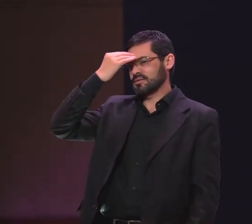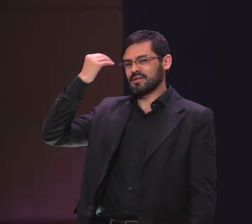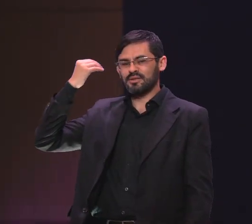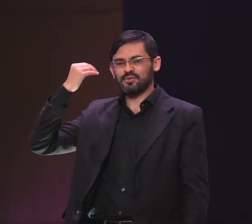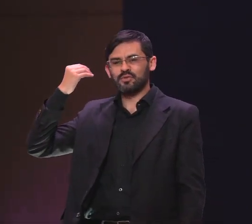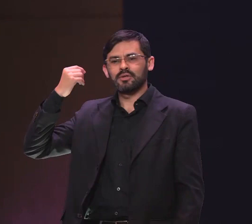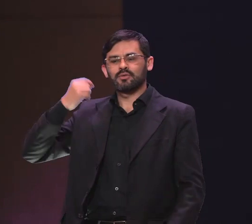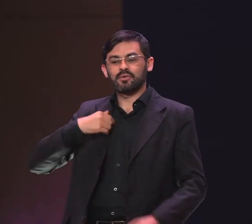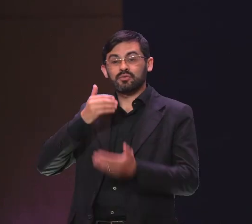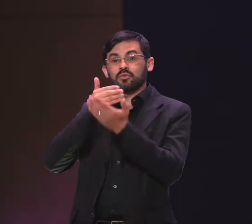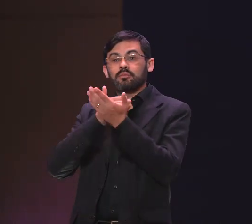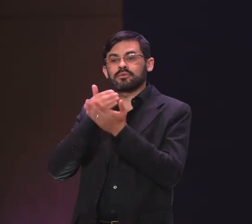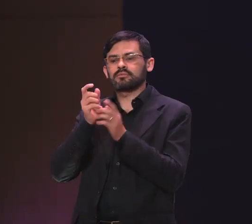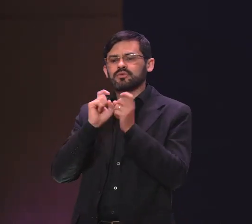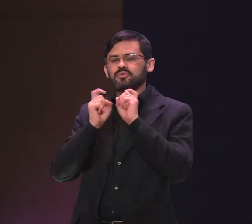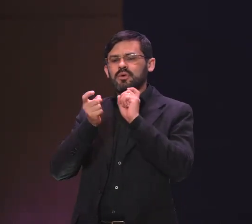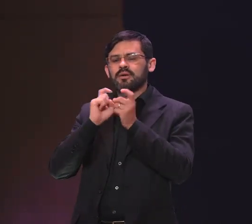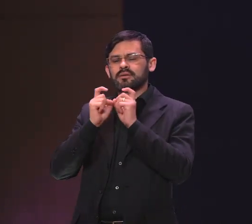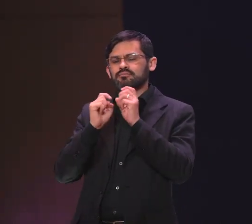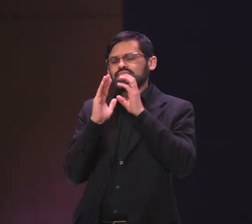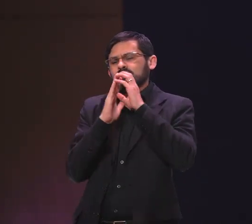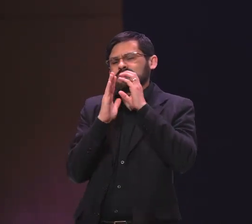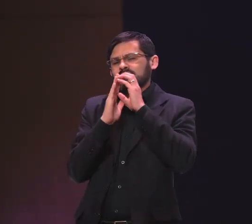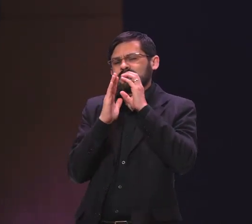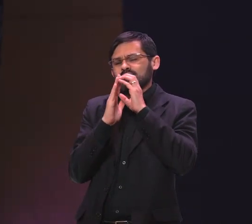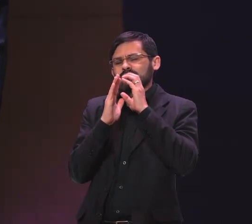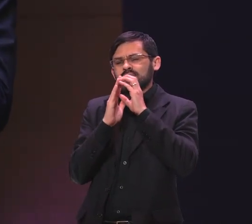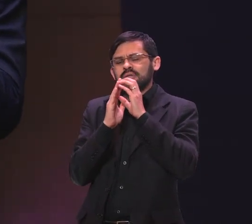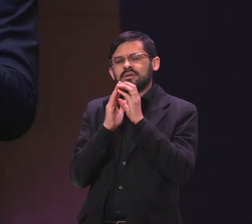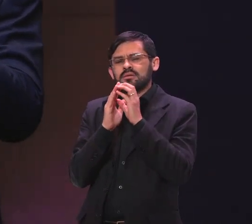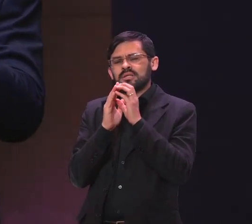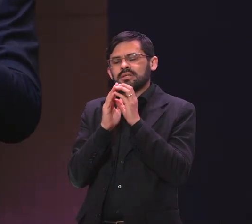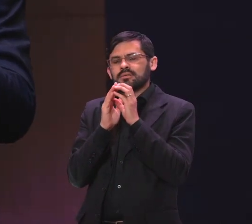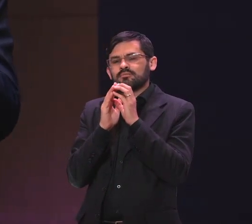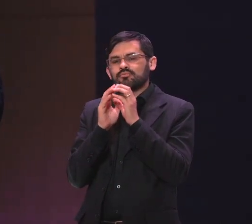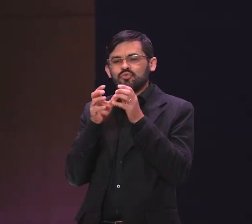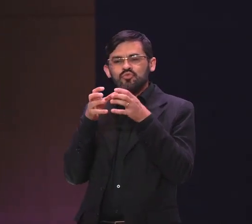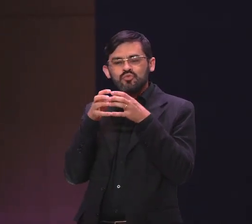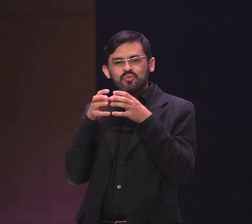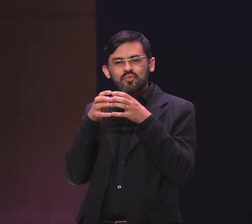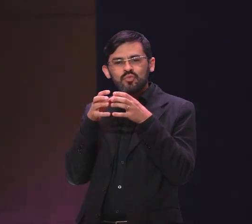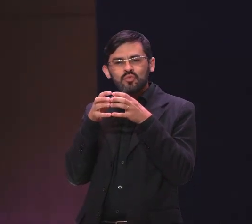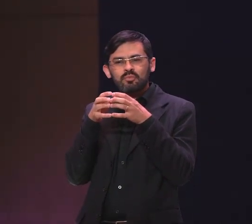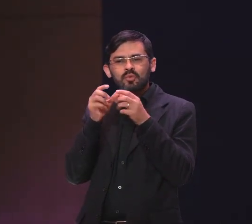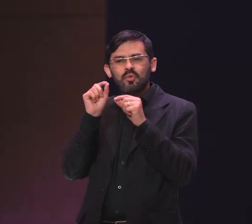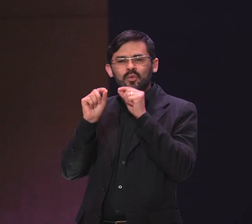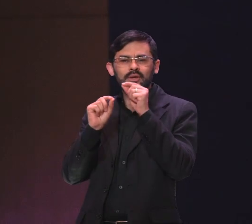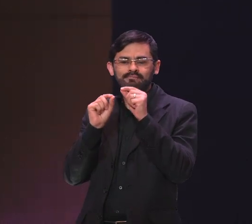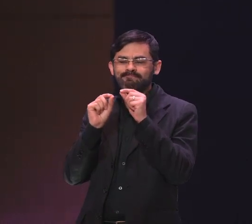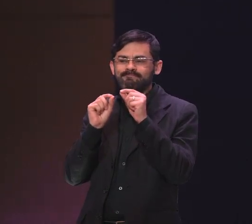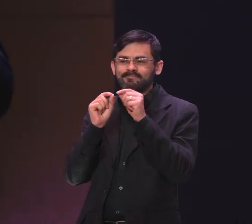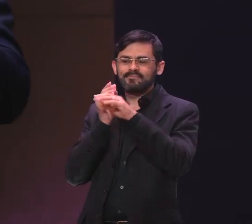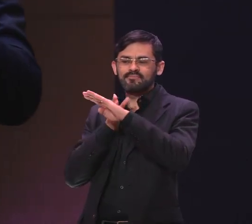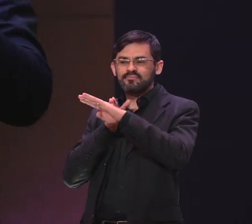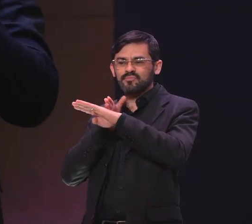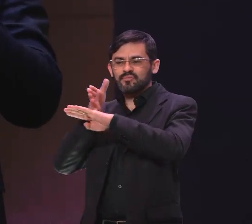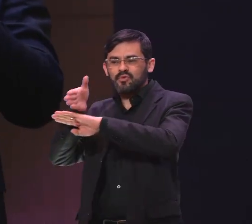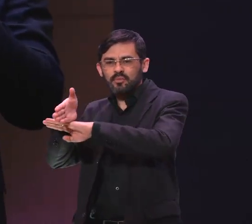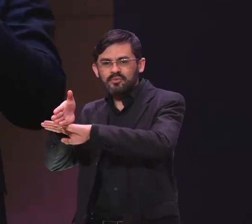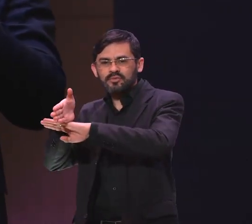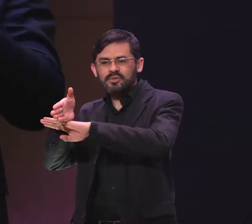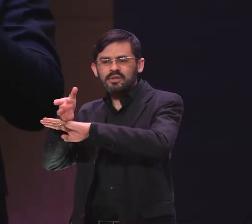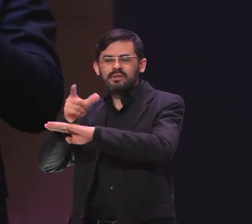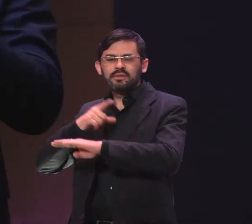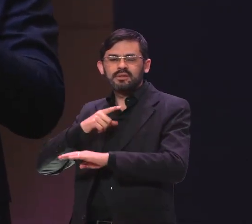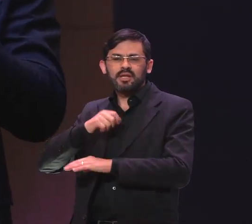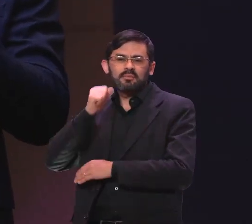começamos uma reunião, uma célula. Pode chegar aqui o louvor. Nós chegamos a uma reunião. Tinha uma